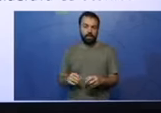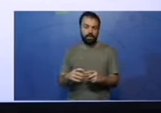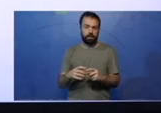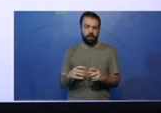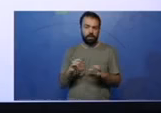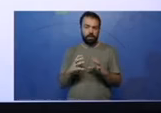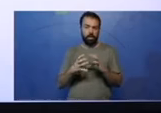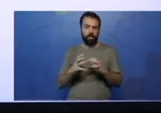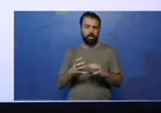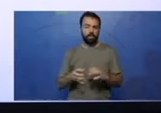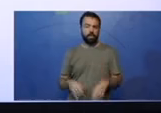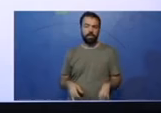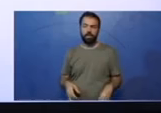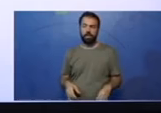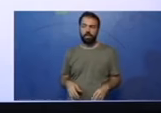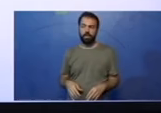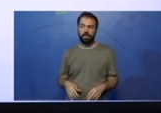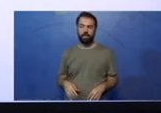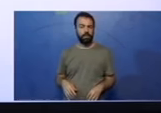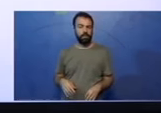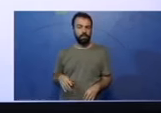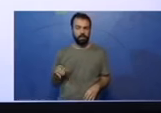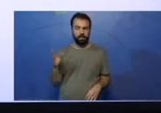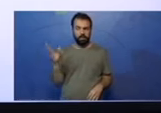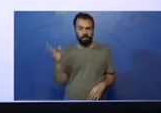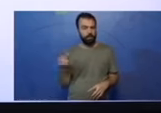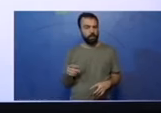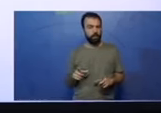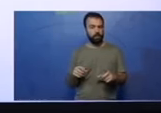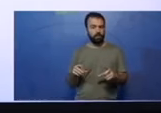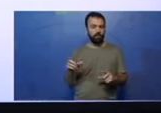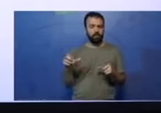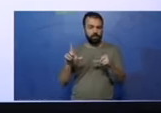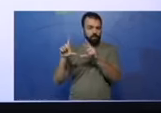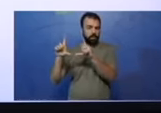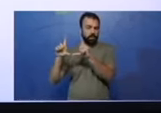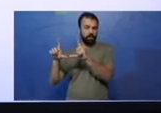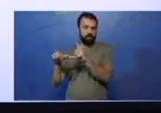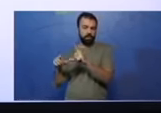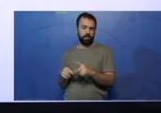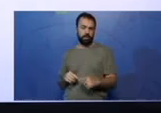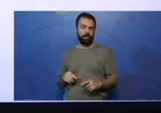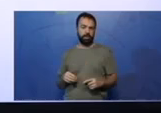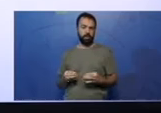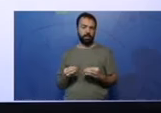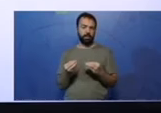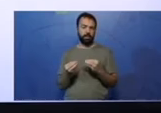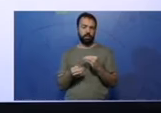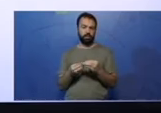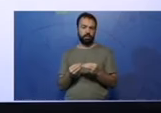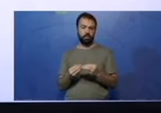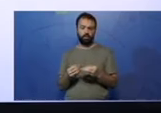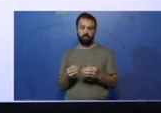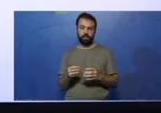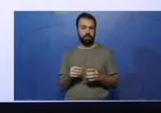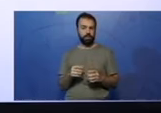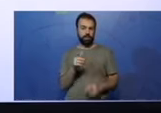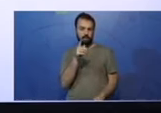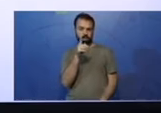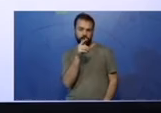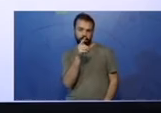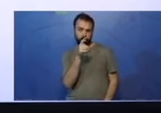bilhar. Aqui nós temos uma representação da molécula de água, uma